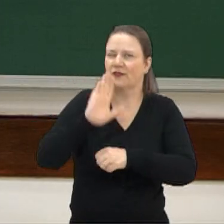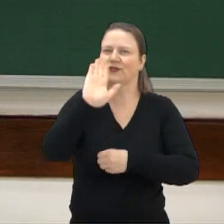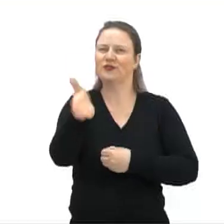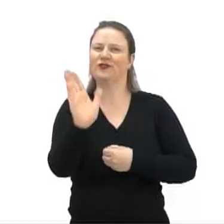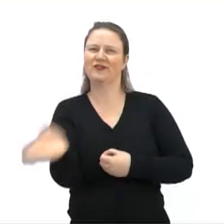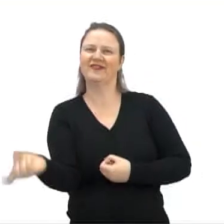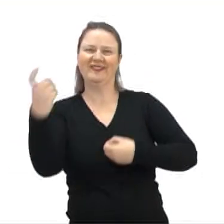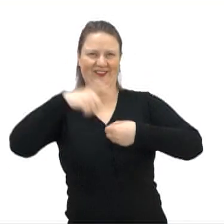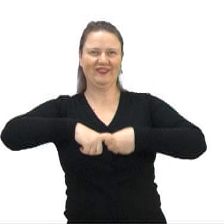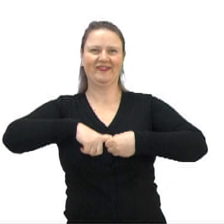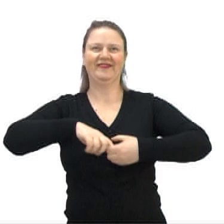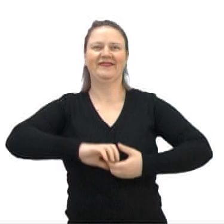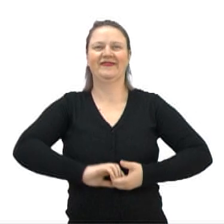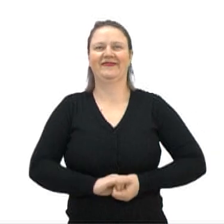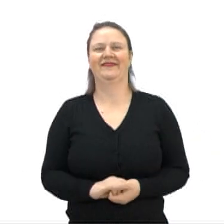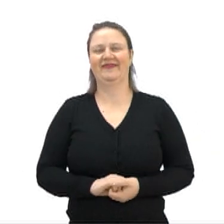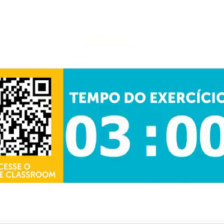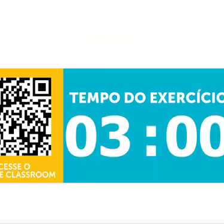para a gente continuar.